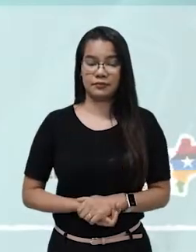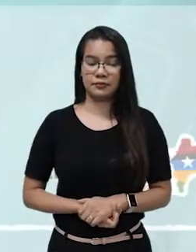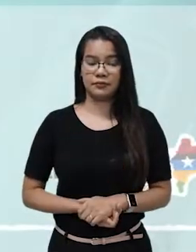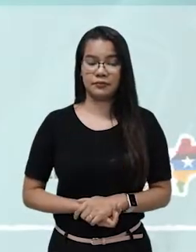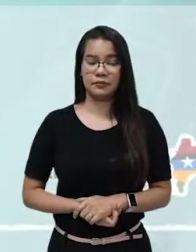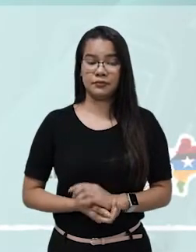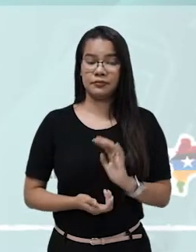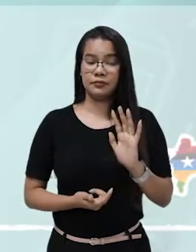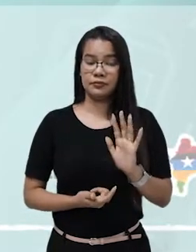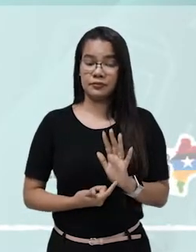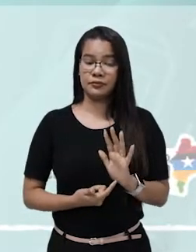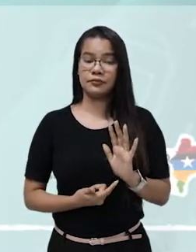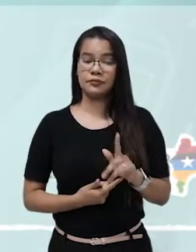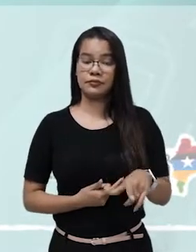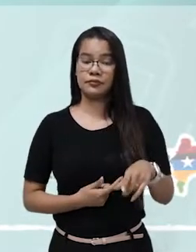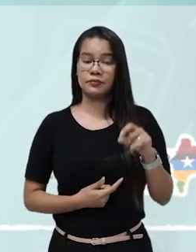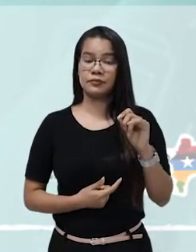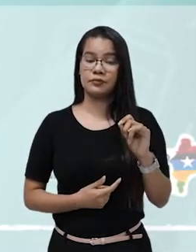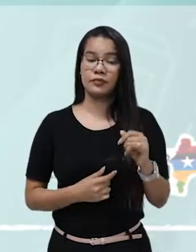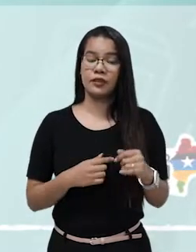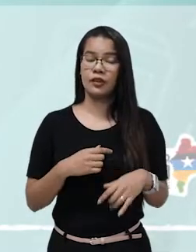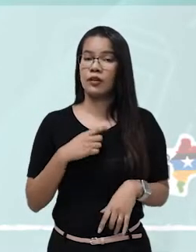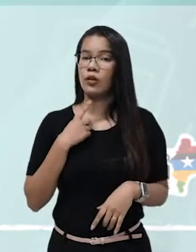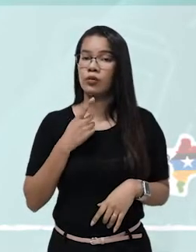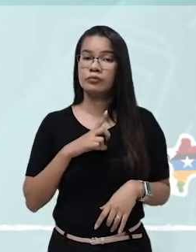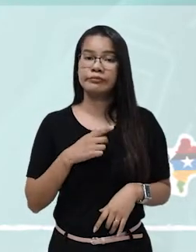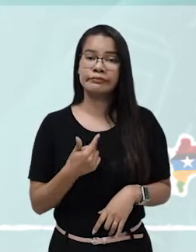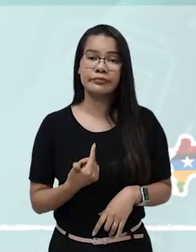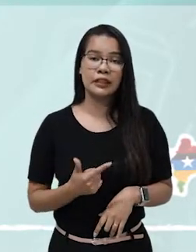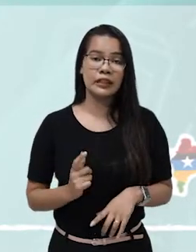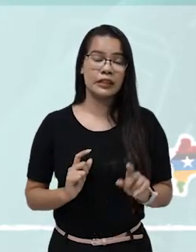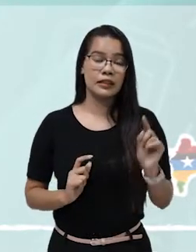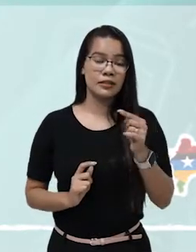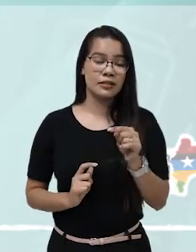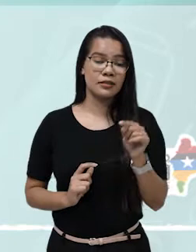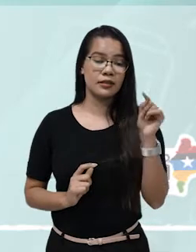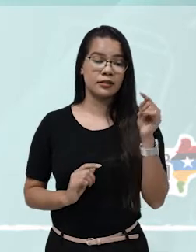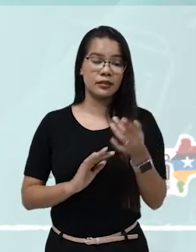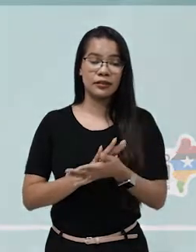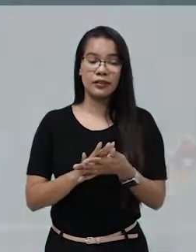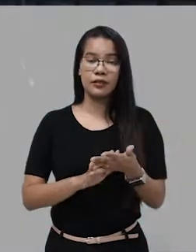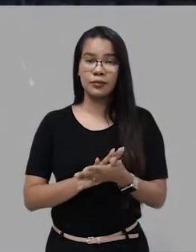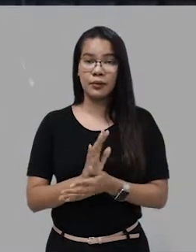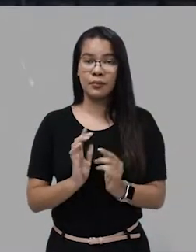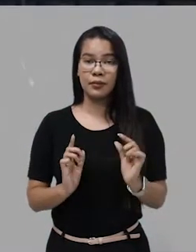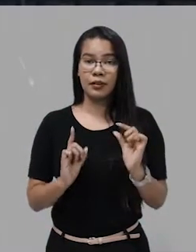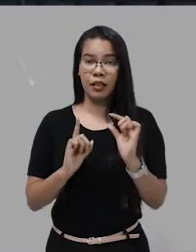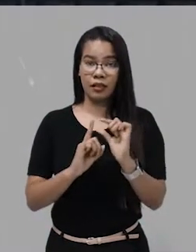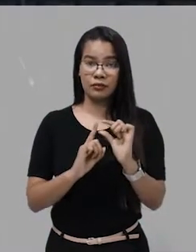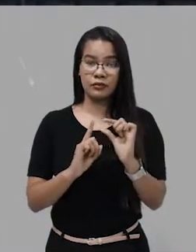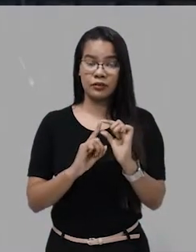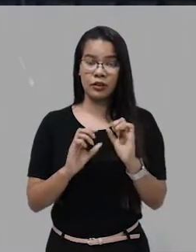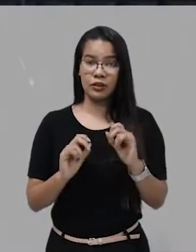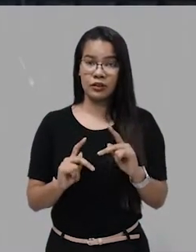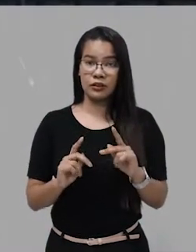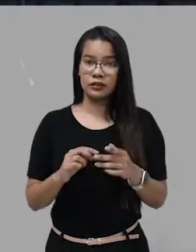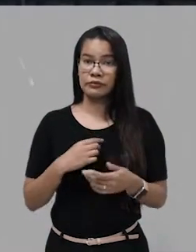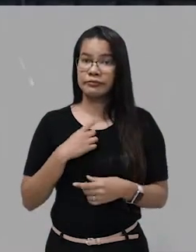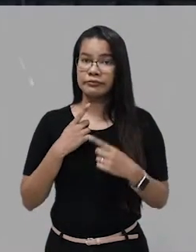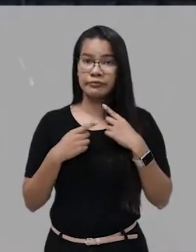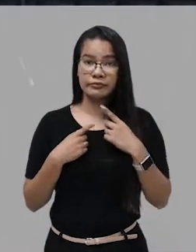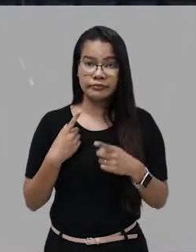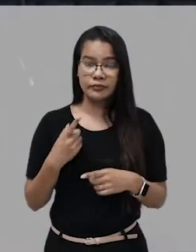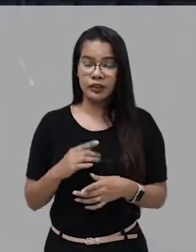Indique a alternativa em que nenhuma palavra é acentuada graficamente. Então, nenhuma dessas palavras recebem acento. Nenhuma.